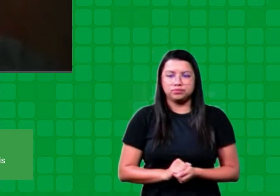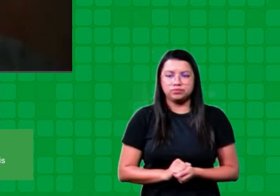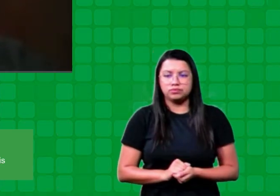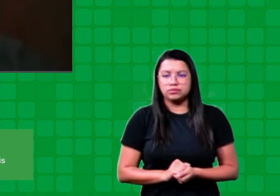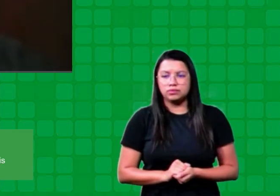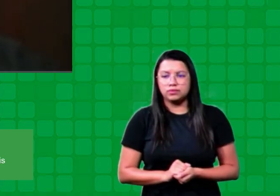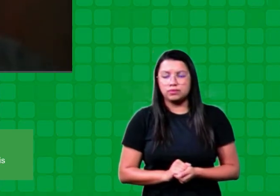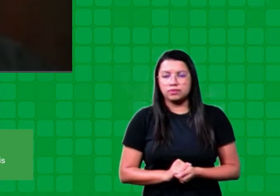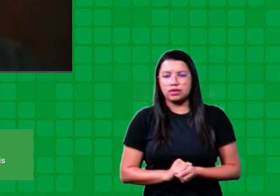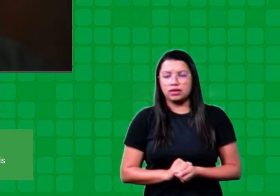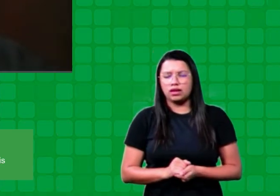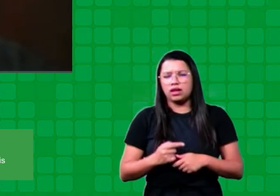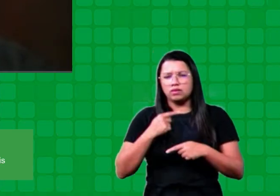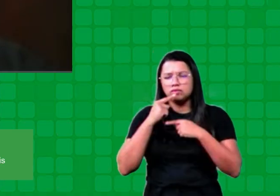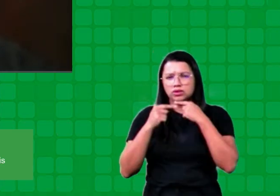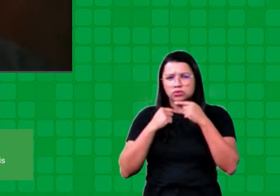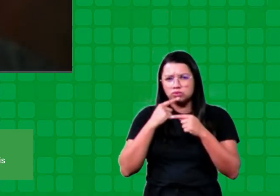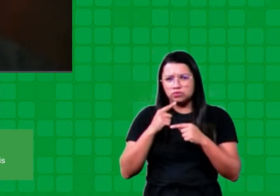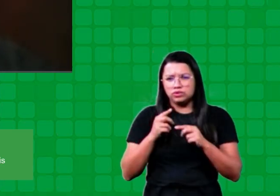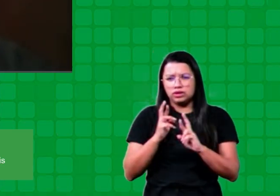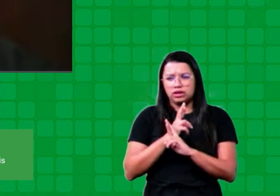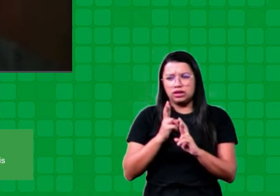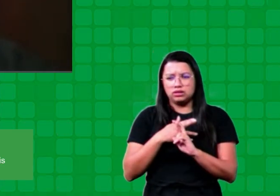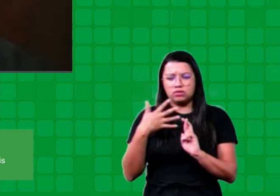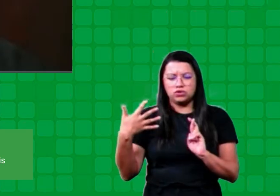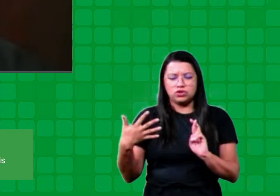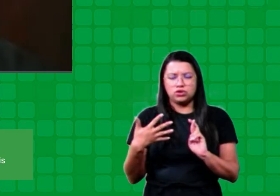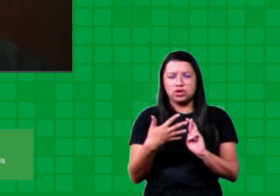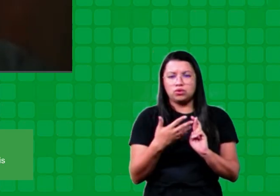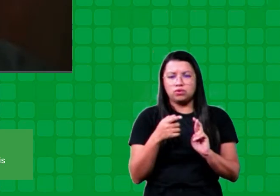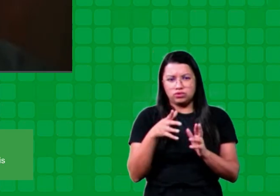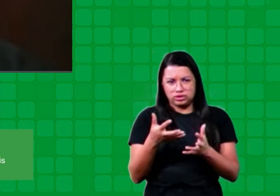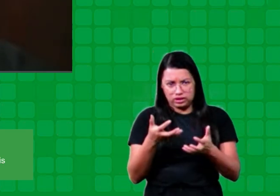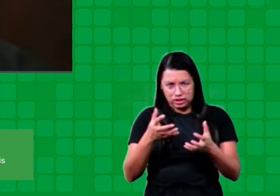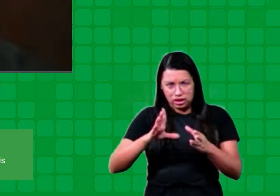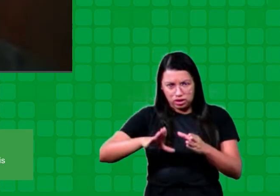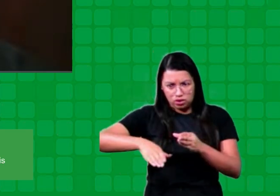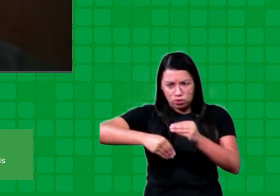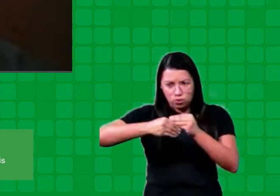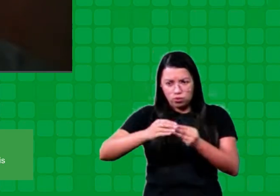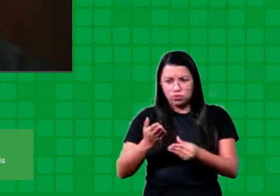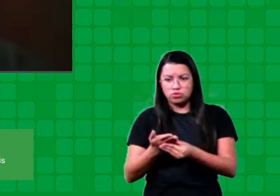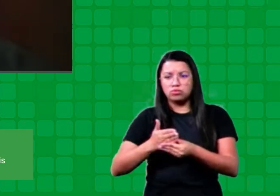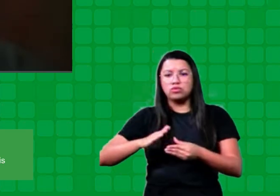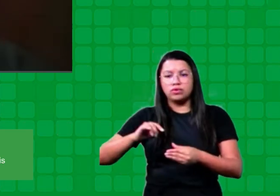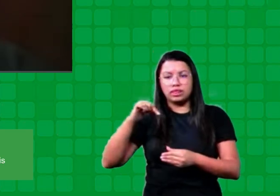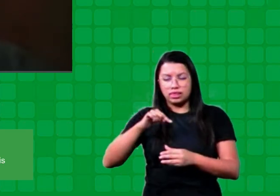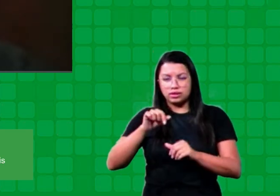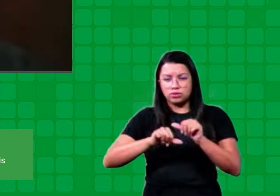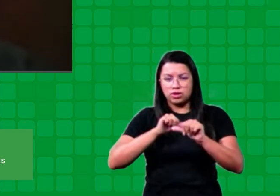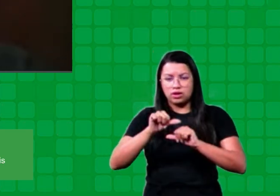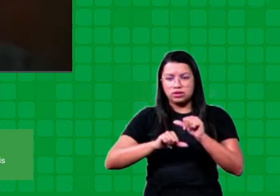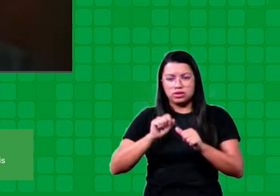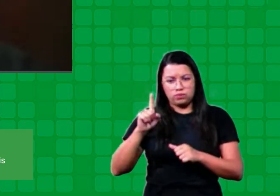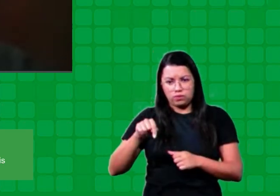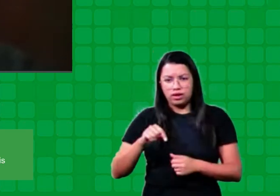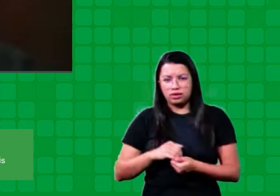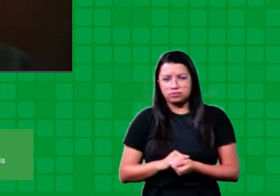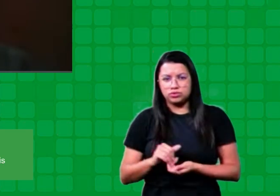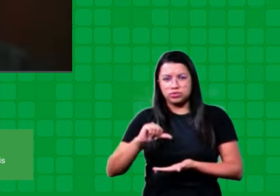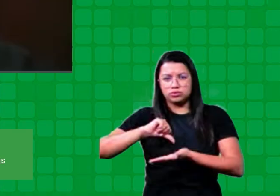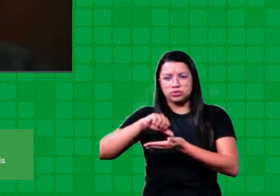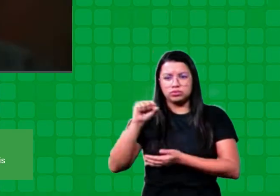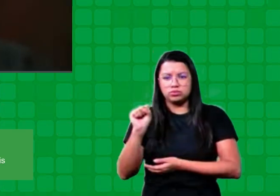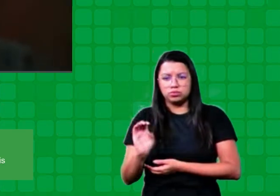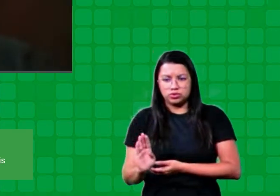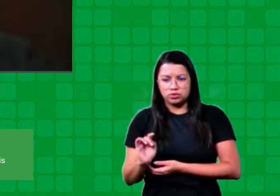Só ficou uma dúvida quanto à questão dos indicadores, Paulo. Você quer que conste no processo aqui dessa alteração, né, do campus São